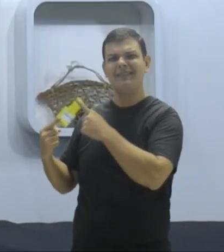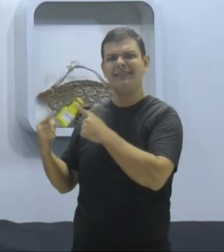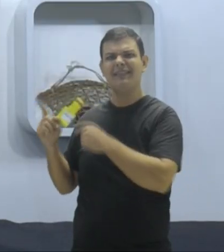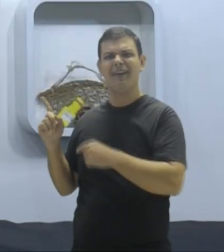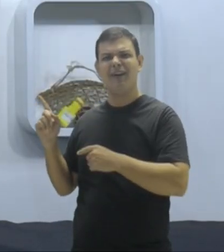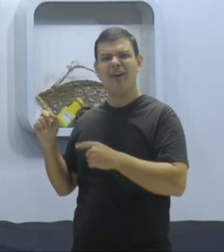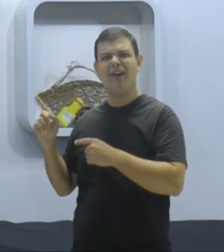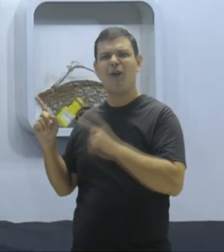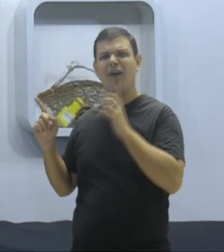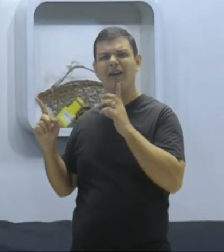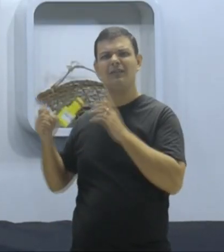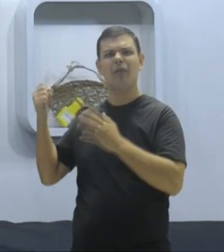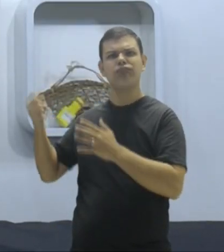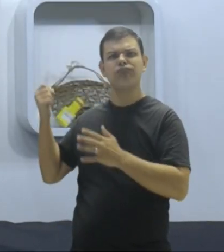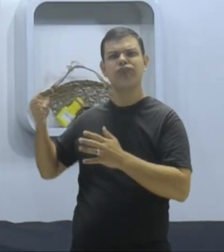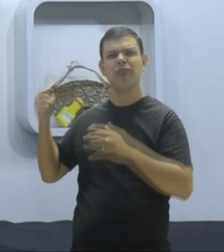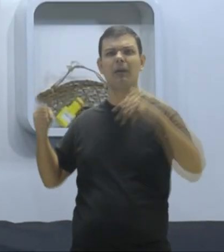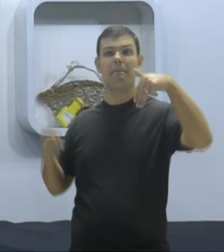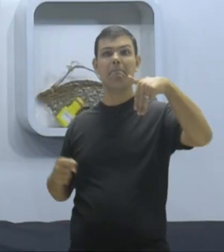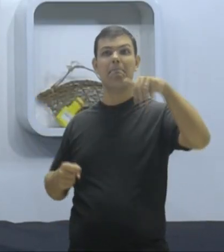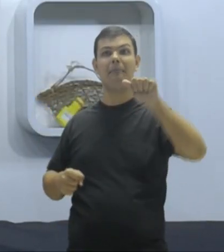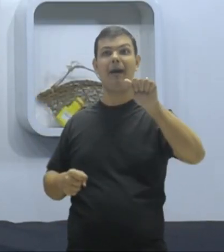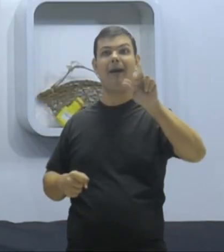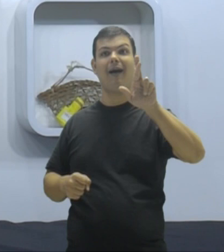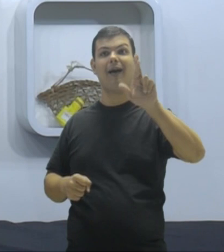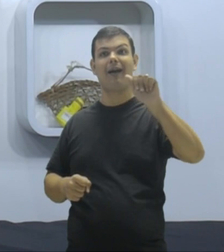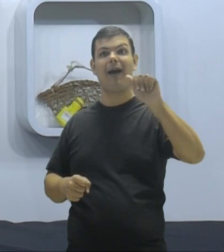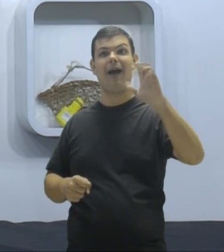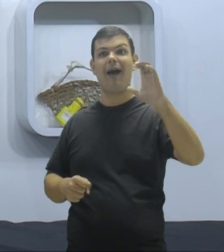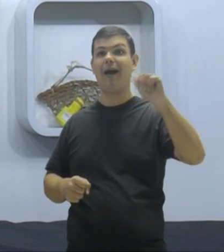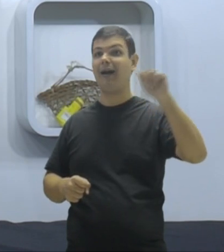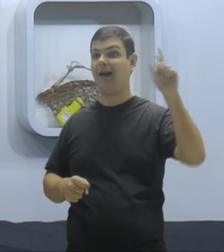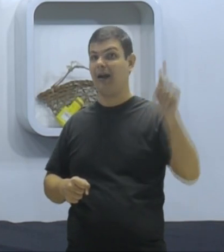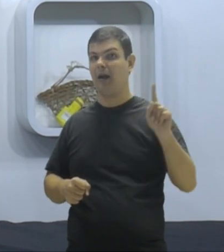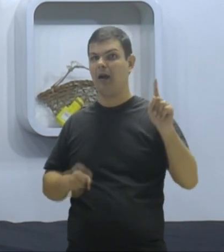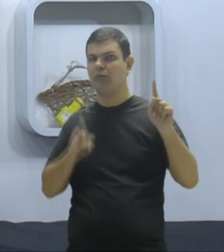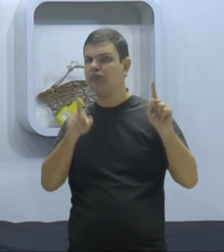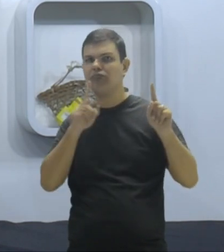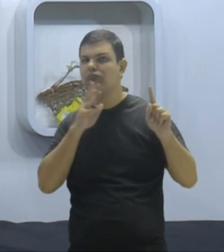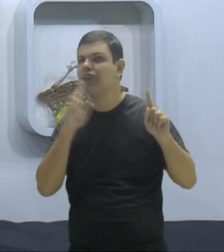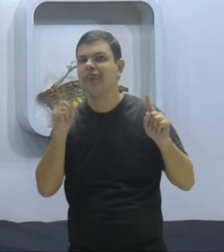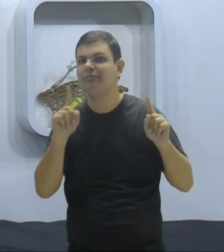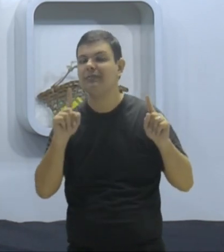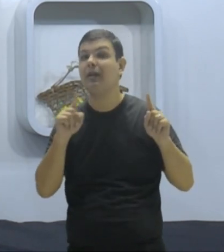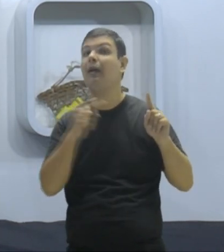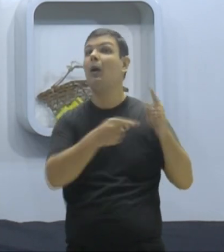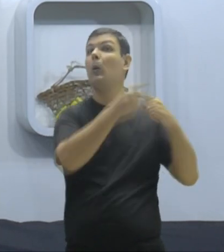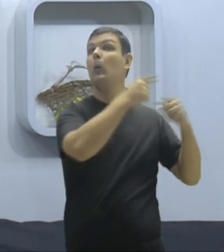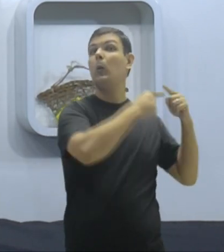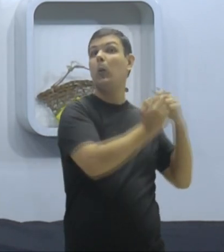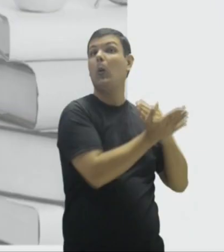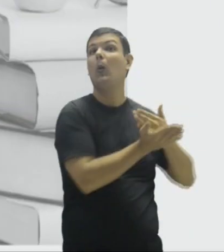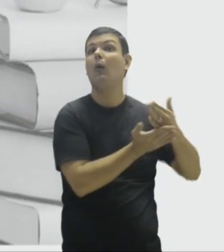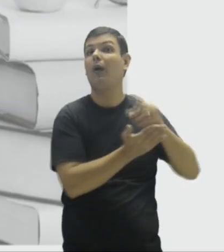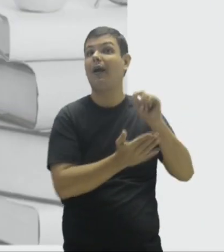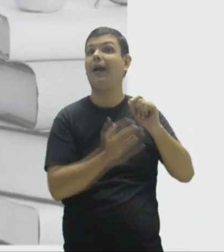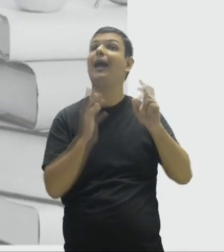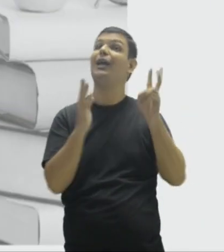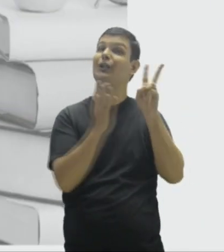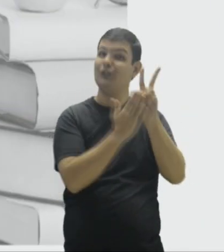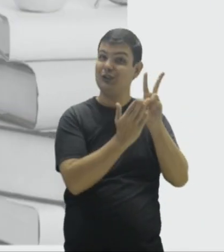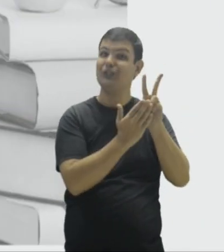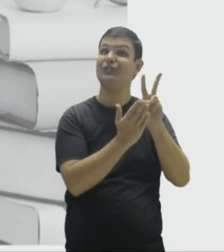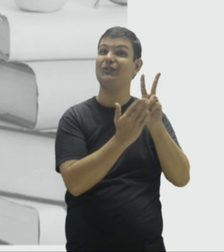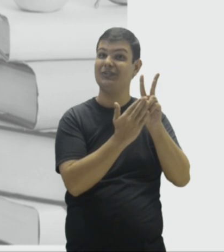aqui é o maracá, que para quem ainda não conhece, o maracá ele tem uma origem indígena. Inclusive o